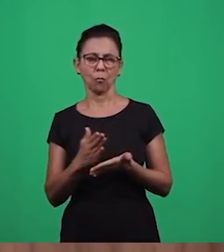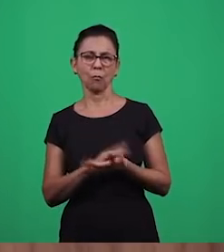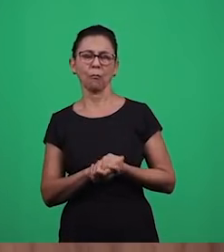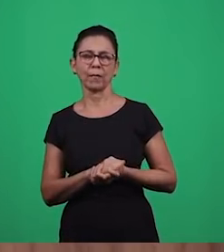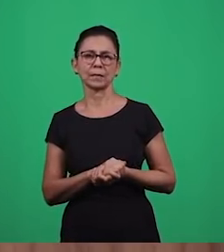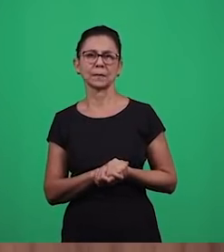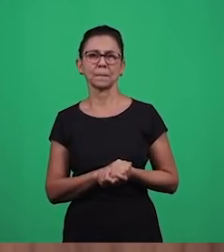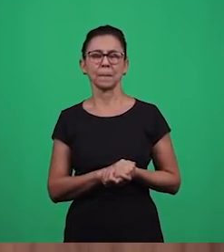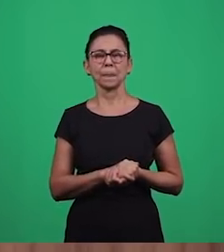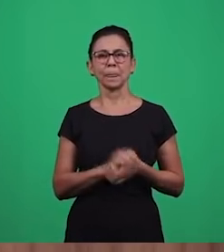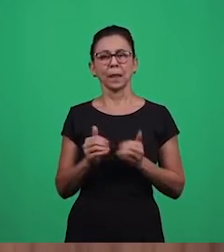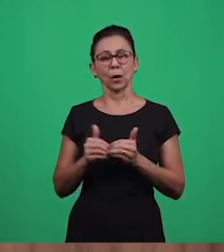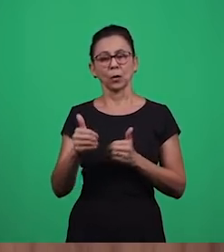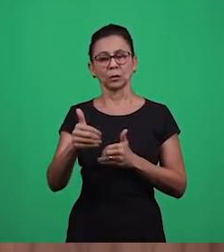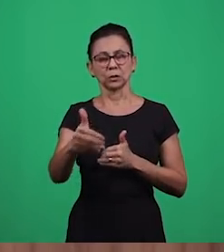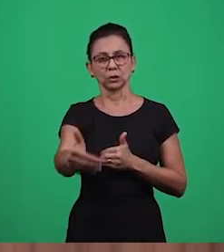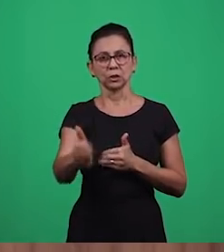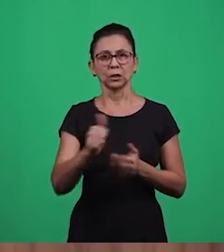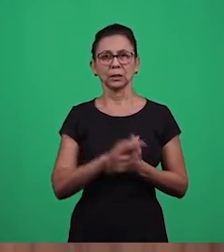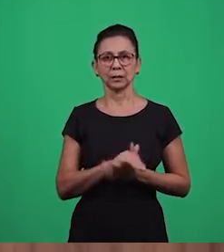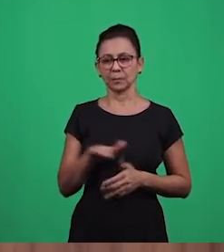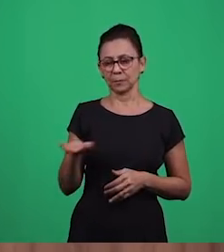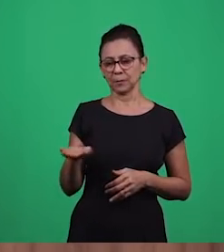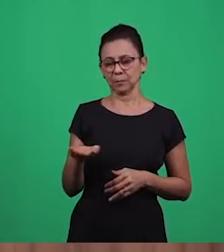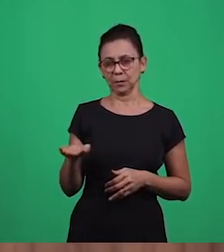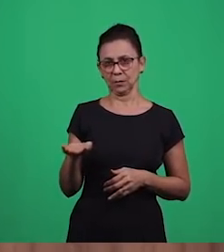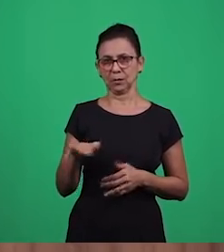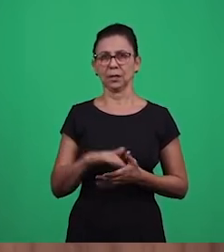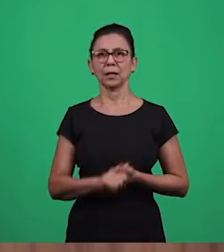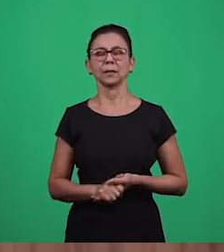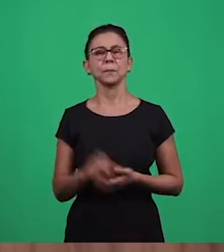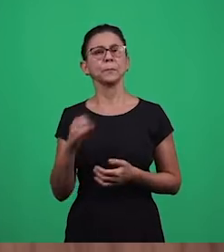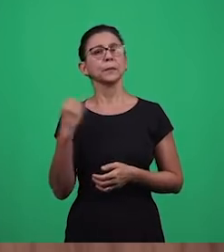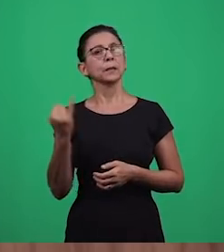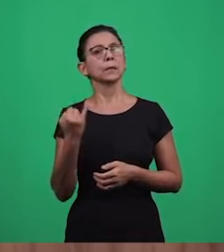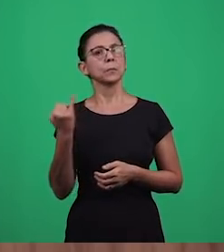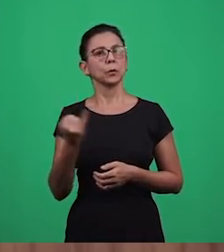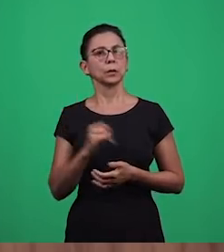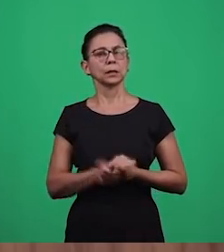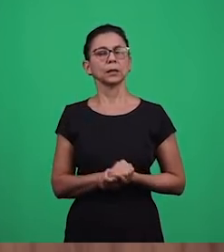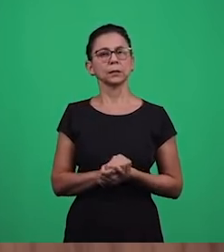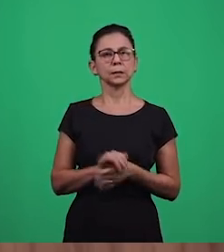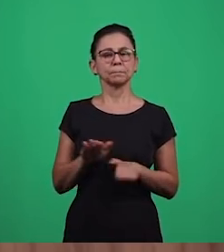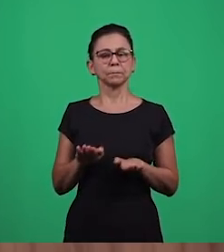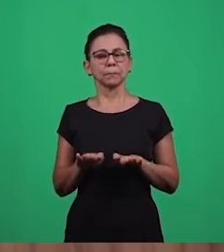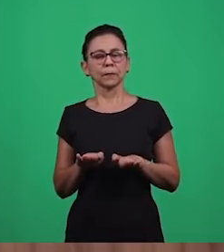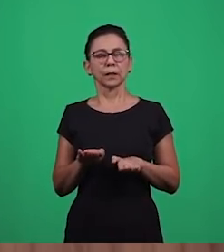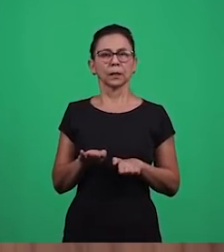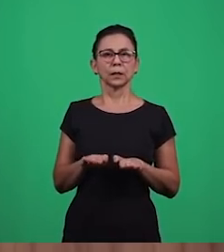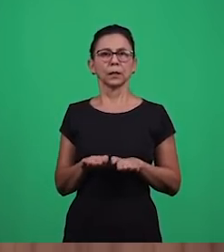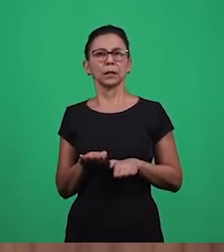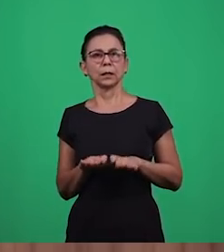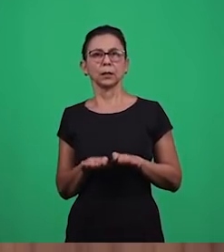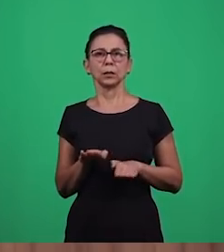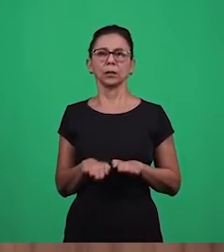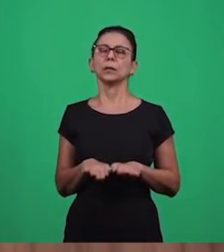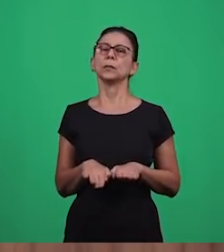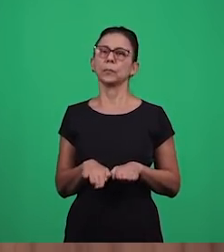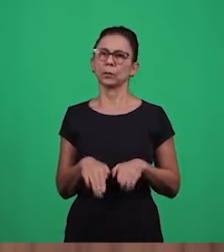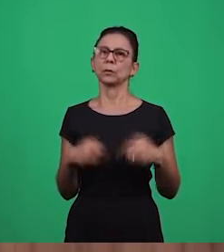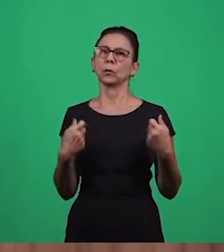rotinas colaborativas para essa faixa etária, queremos chamar a atenção para o equilíbrio, para a necessidade